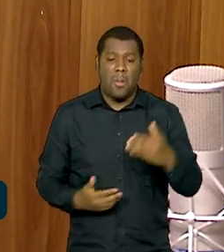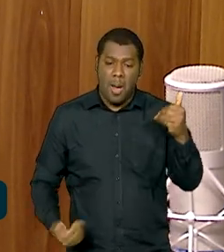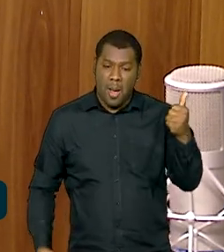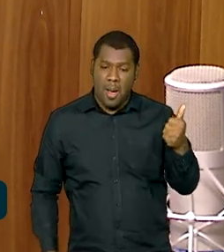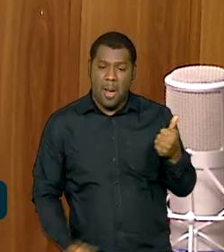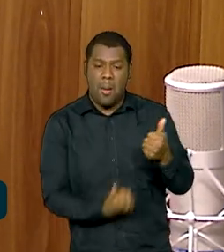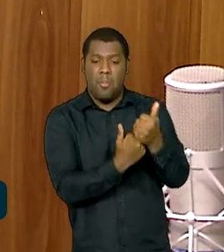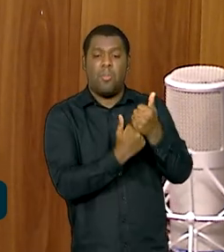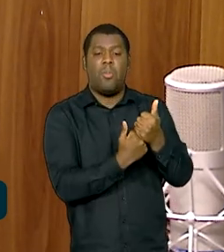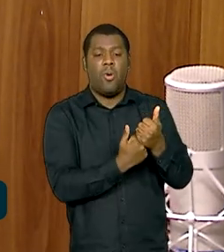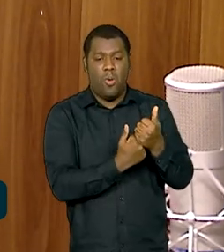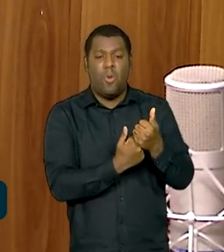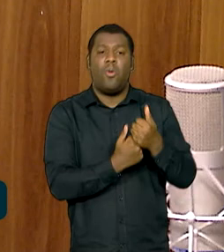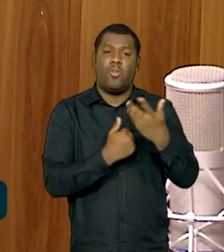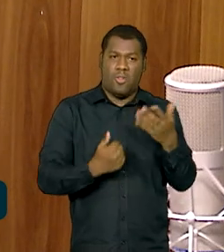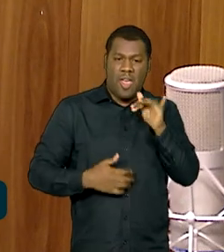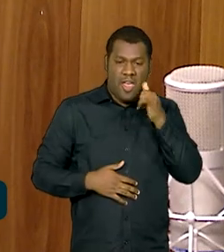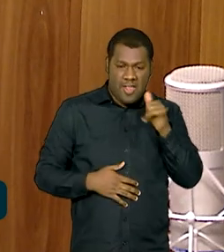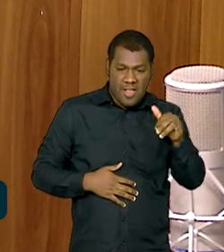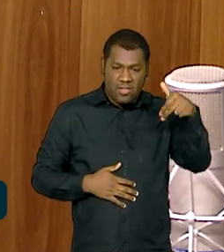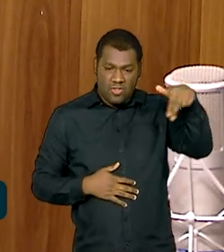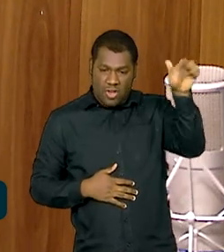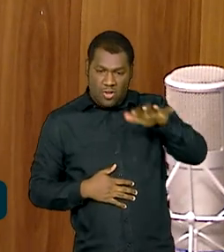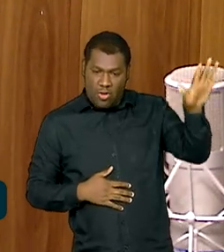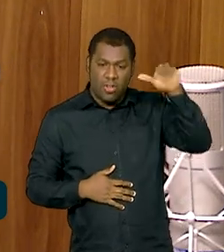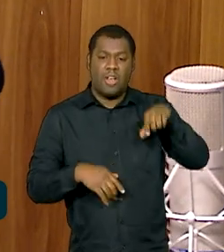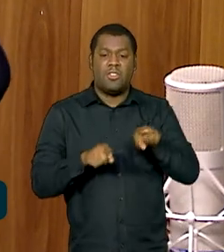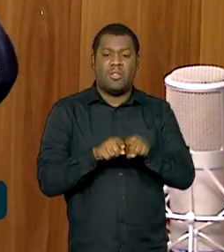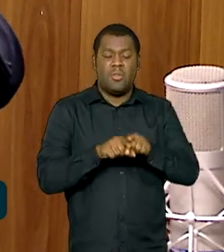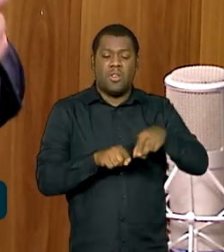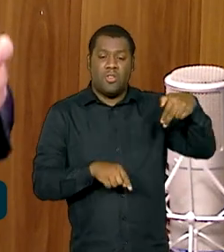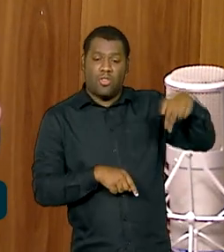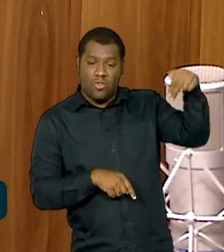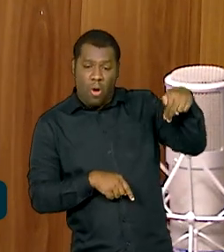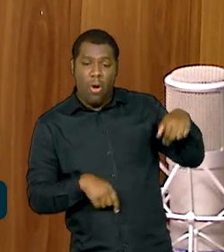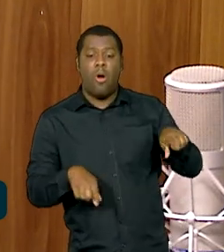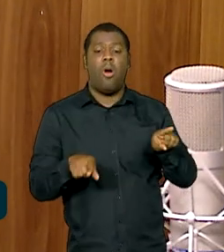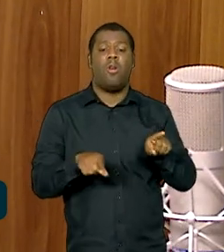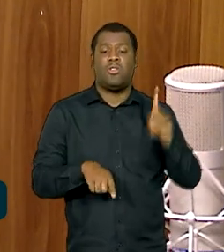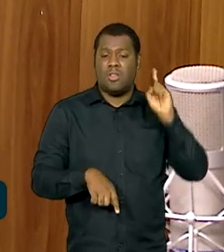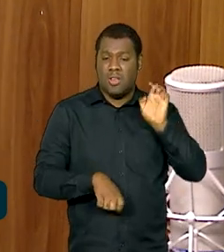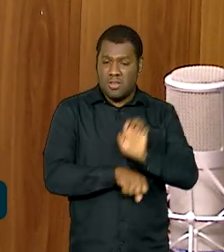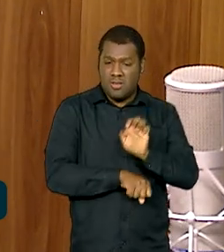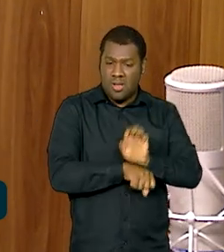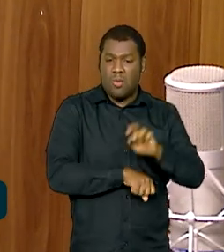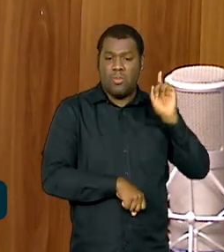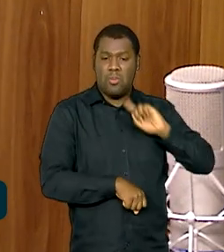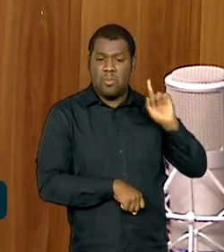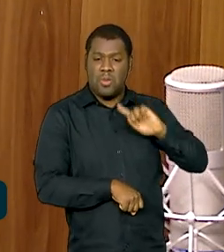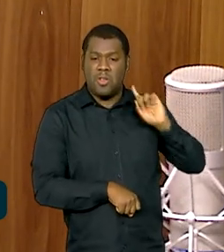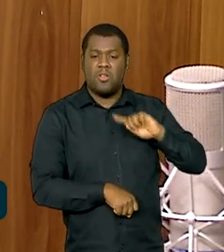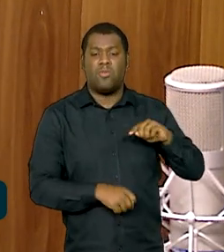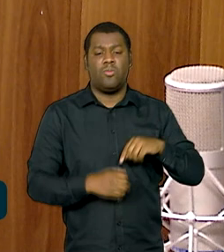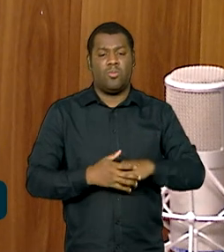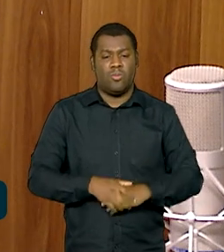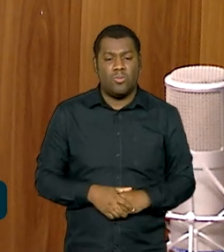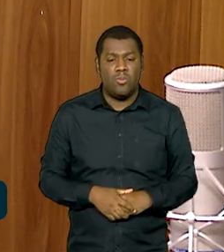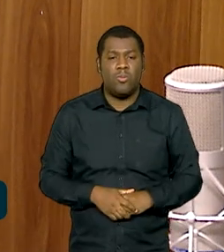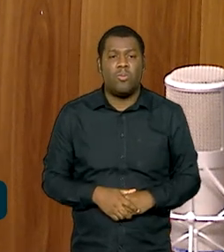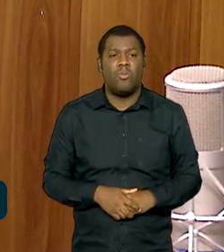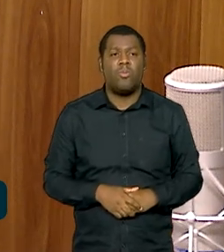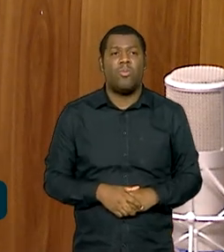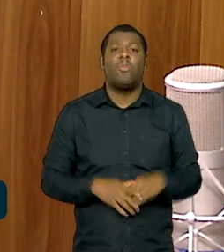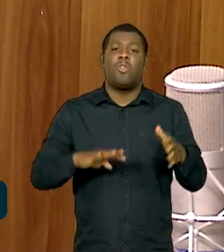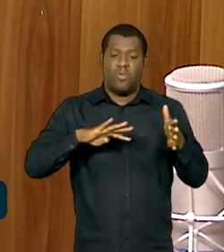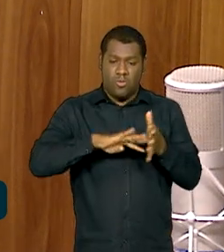carga que vem do nordeste brasileiro do norte do jecon do Mucuri de Minas Gerais eh eh para o centro de carga